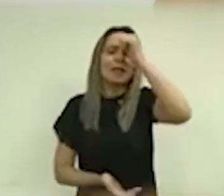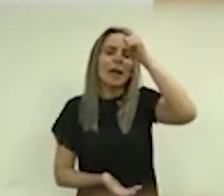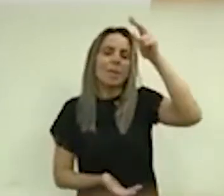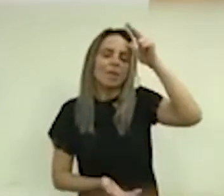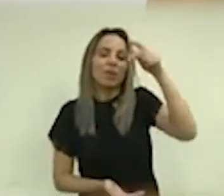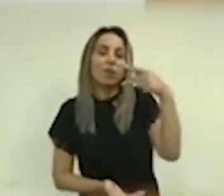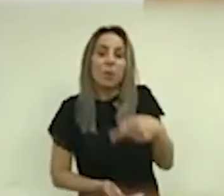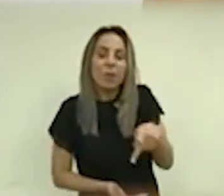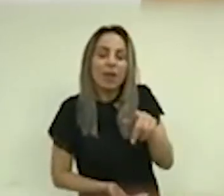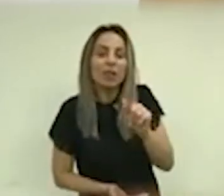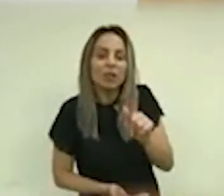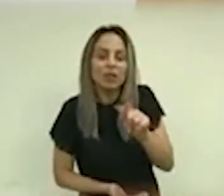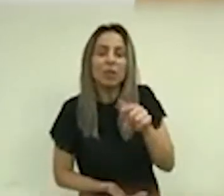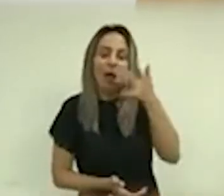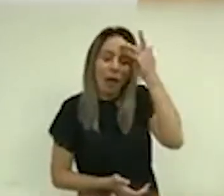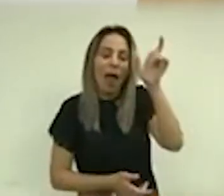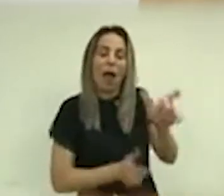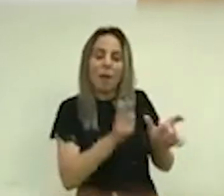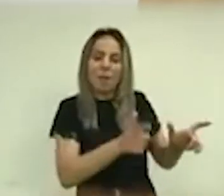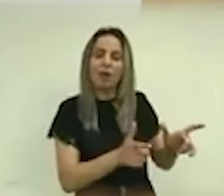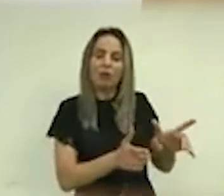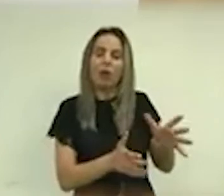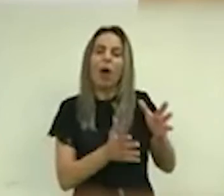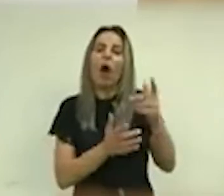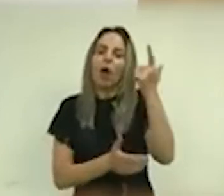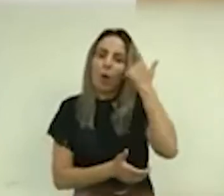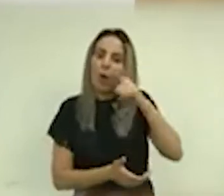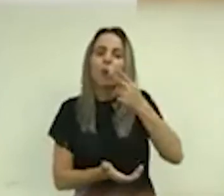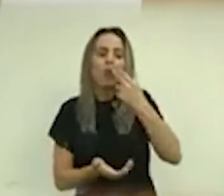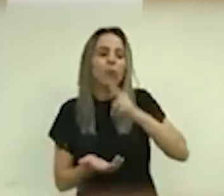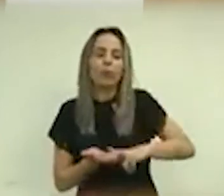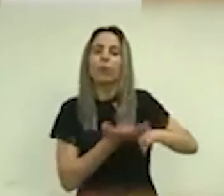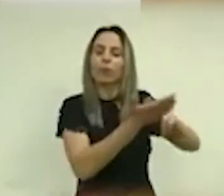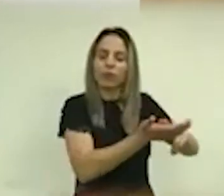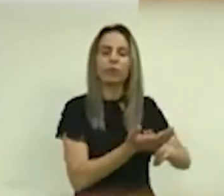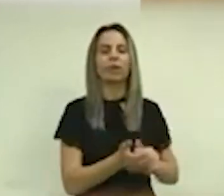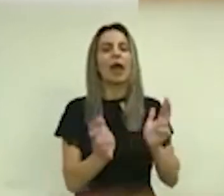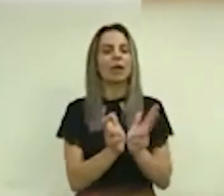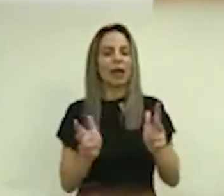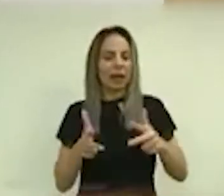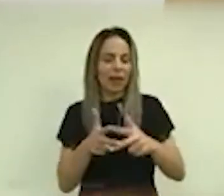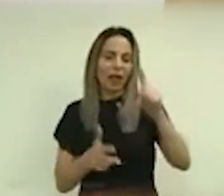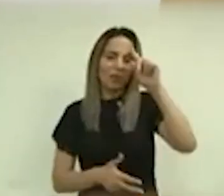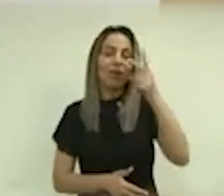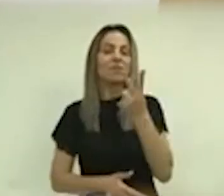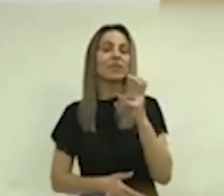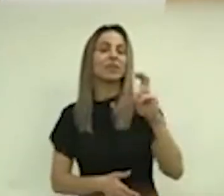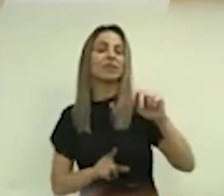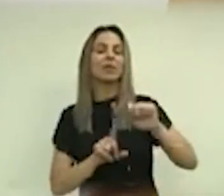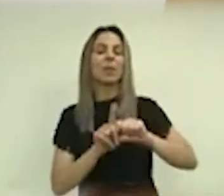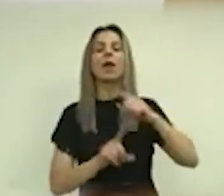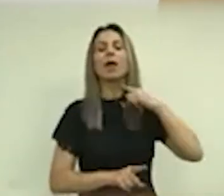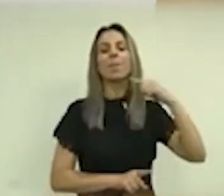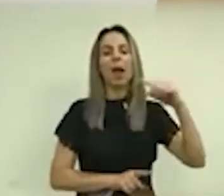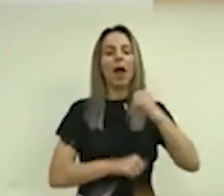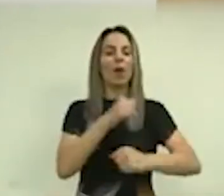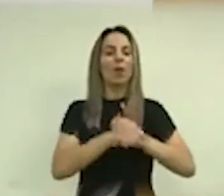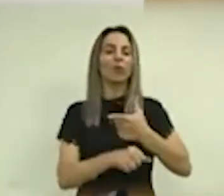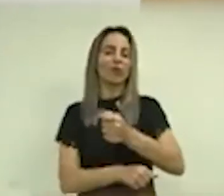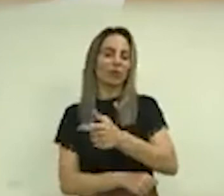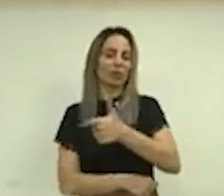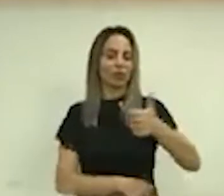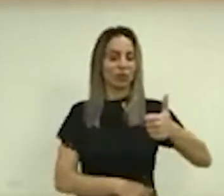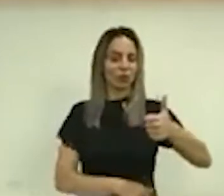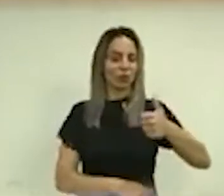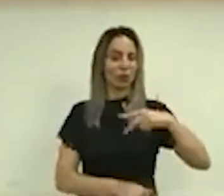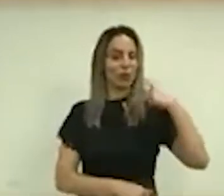Praia Grande, para que estes moradores possam usufruir desse serviço? Sala Emancipadora Oswaldo Tosca, 25 de maio de 2021, Wellington